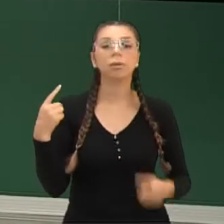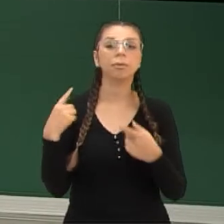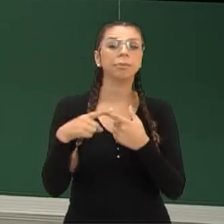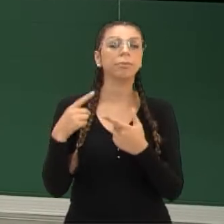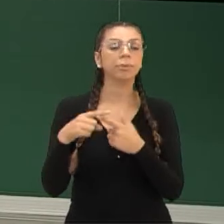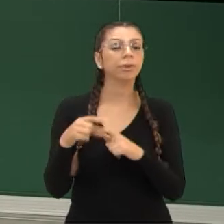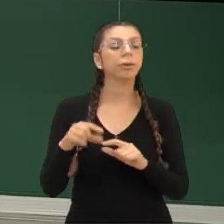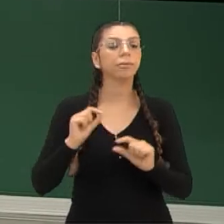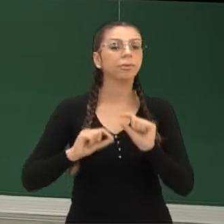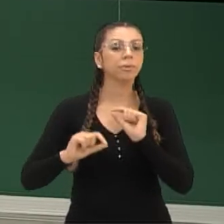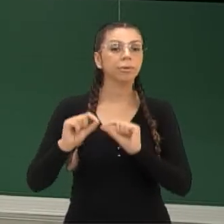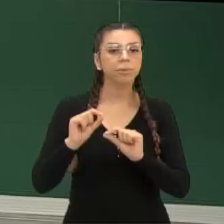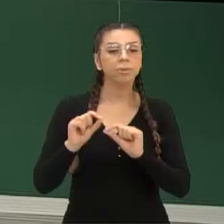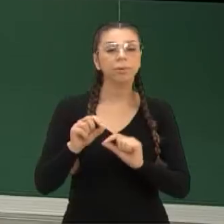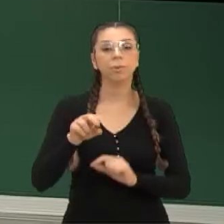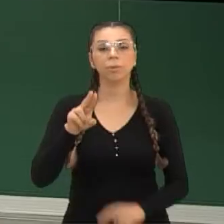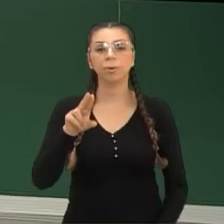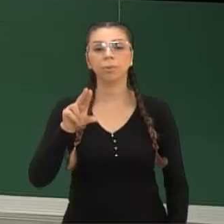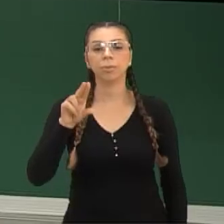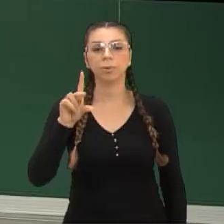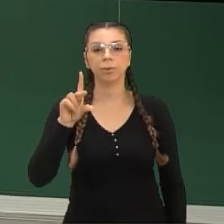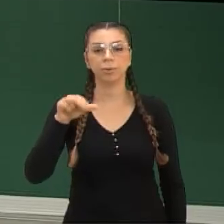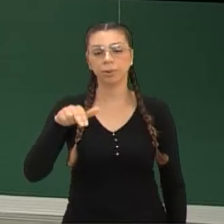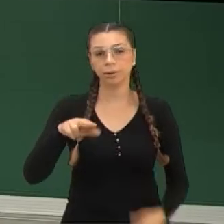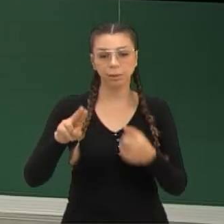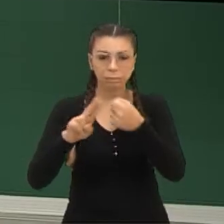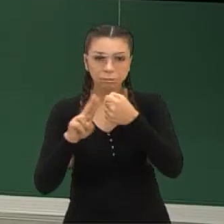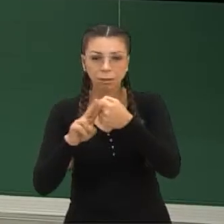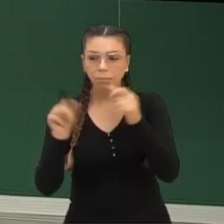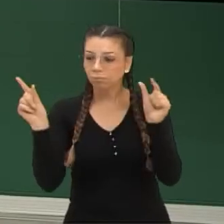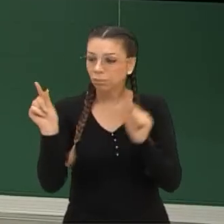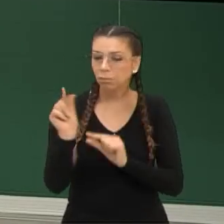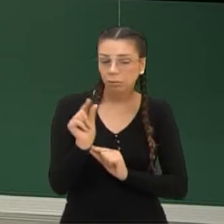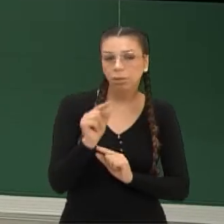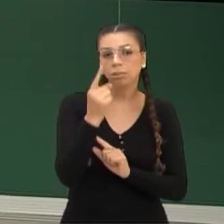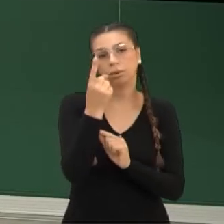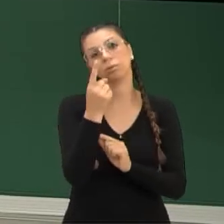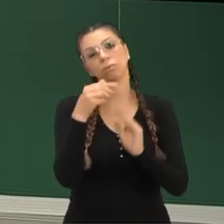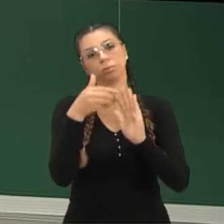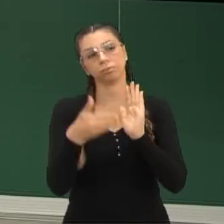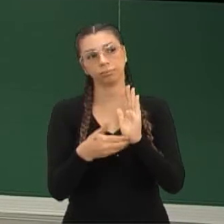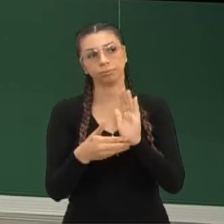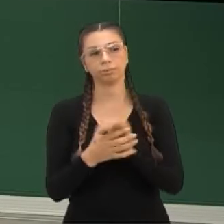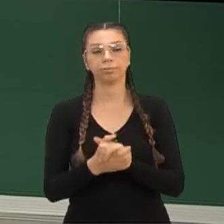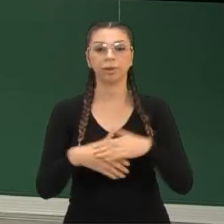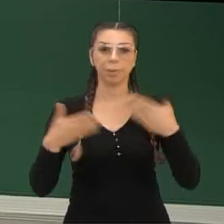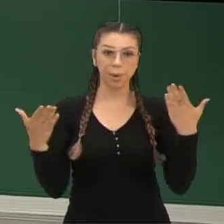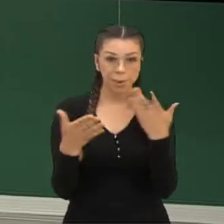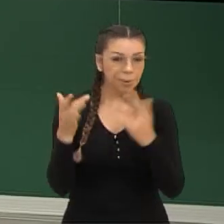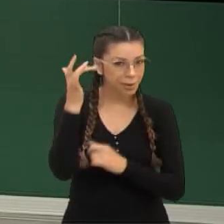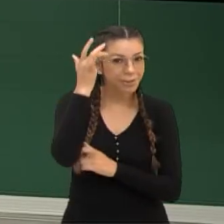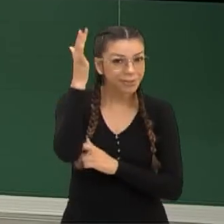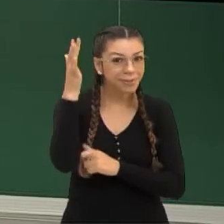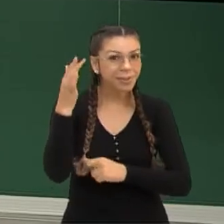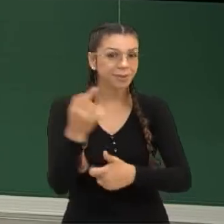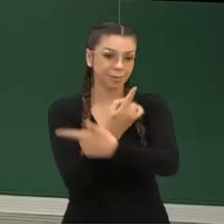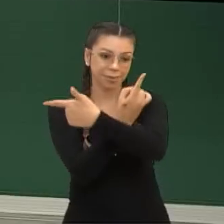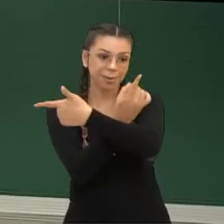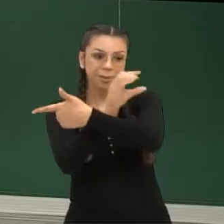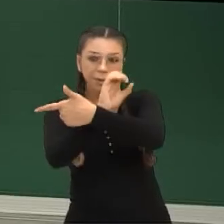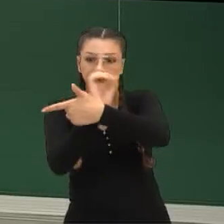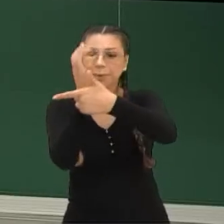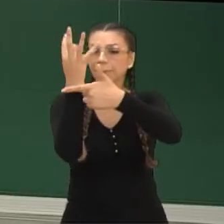começar a trabalhar com unidades menores do que o inteiro. 10 dividido por 4. Agora ficou fácil, né?